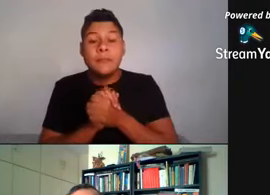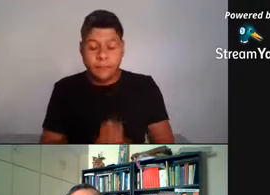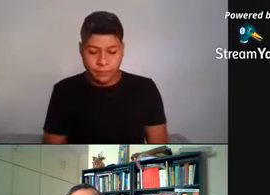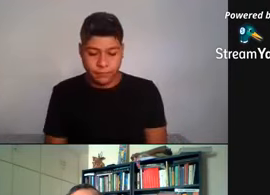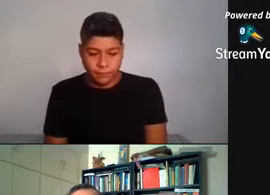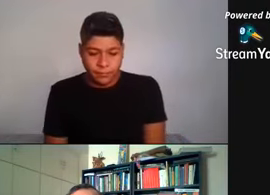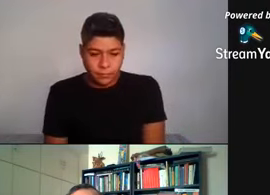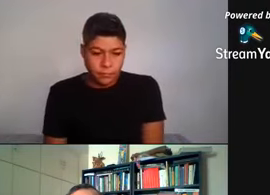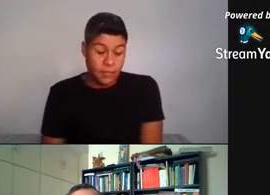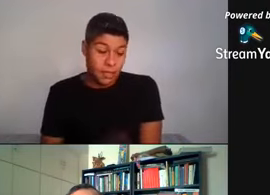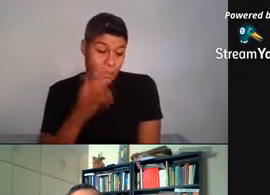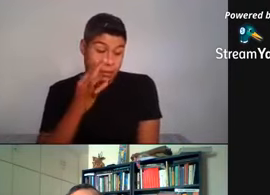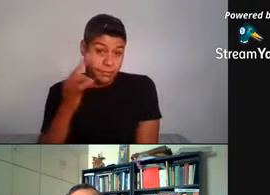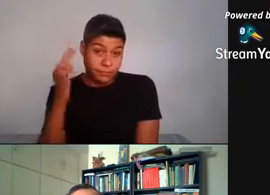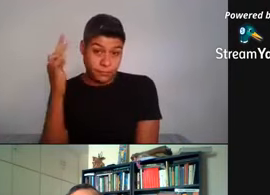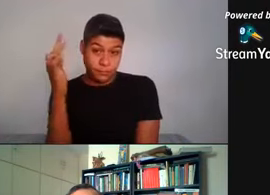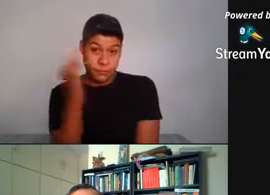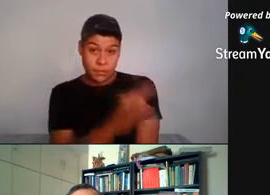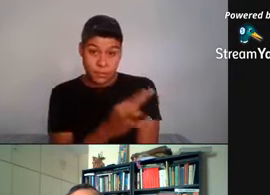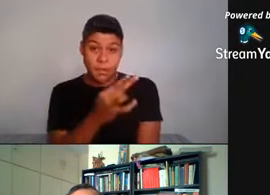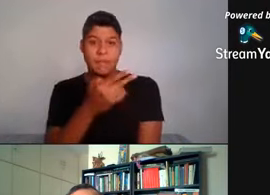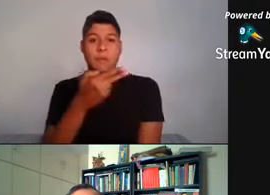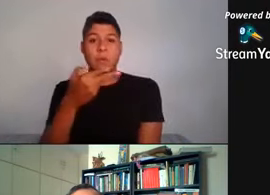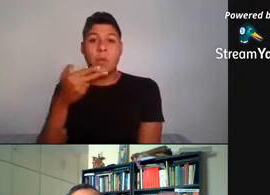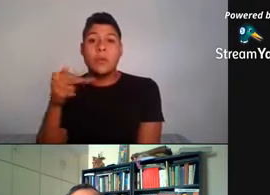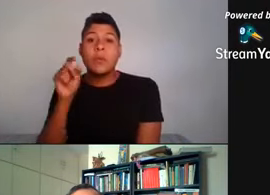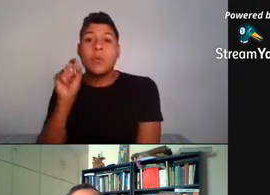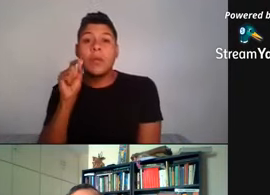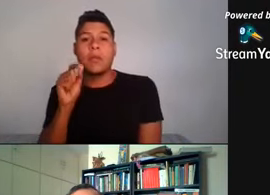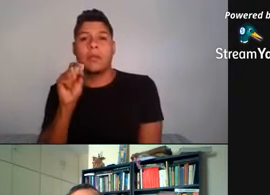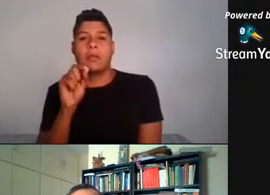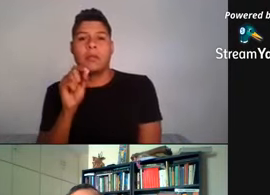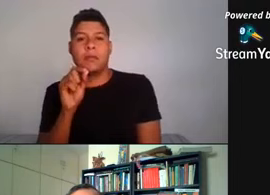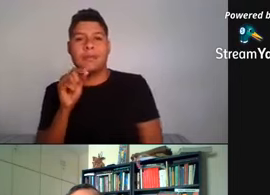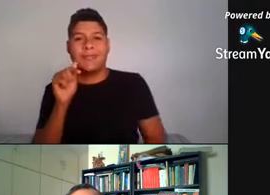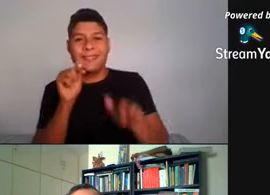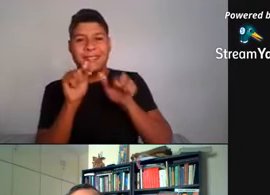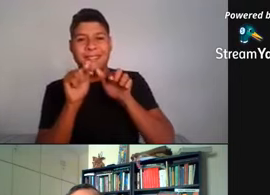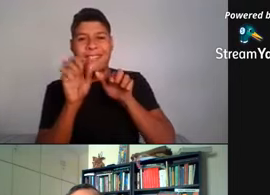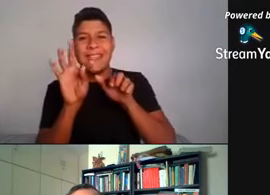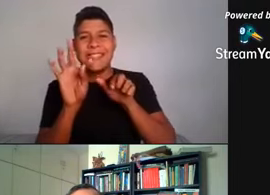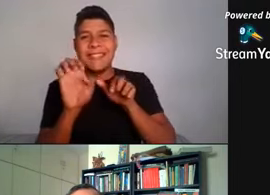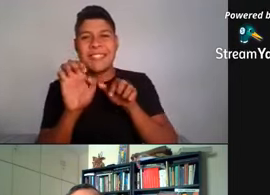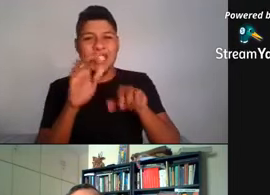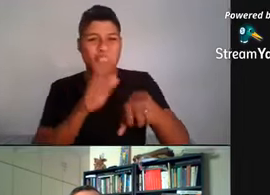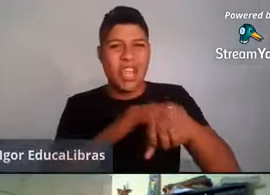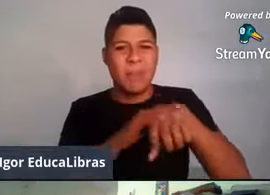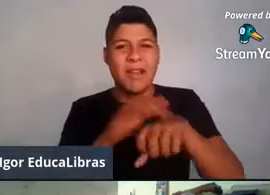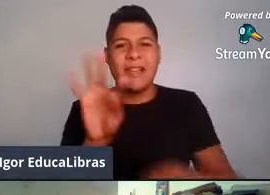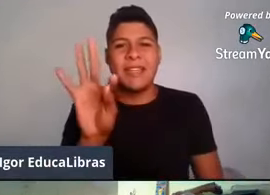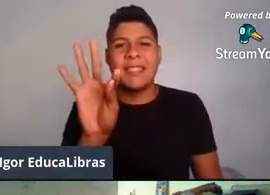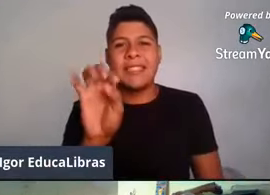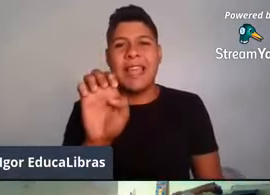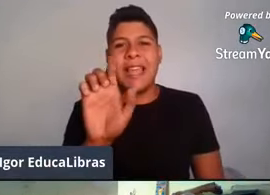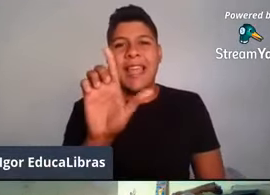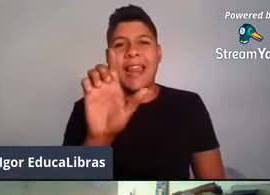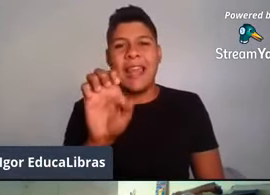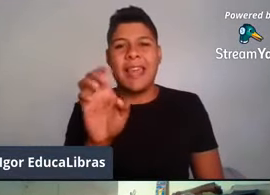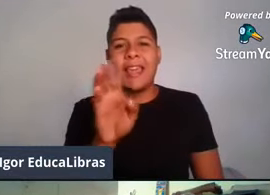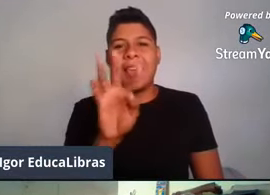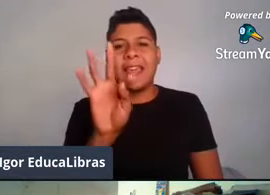não vê com bons olhos, até agora, o teletrabalho. O teletrabalho, na questão da inclusão da pessoa com deficiência,